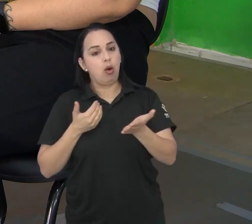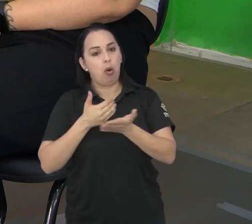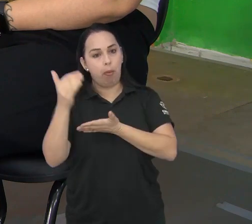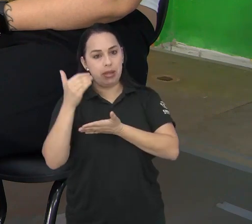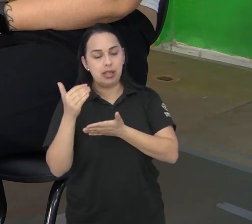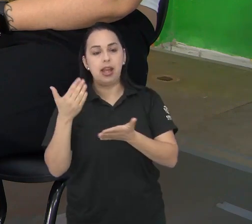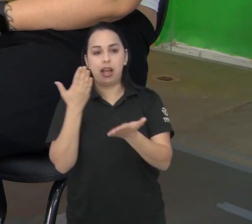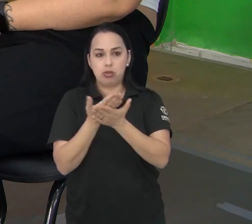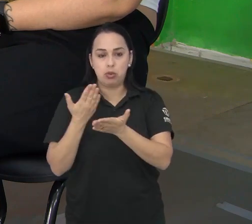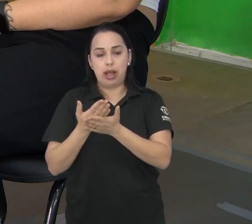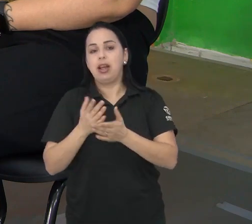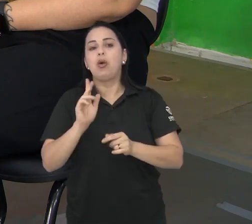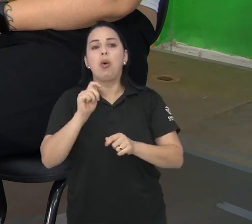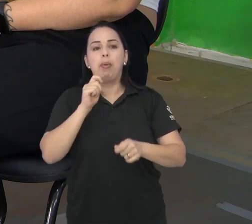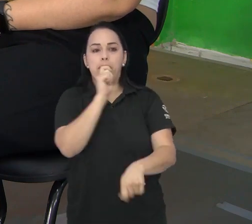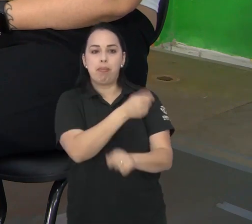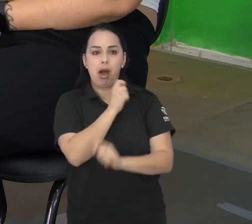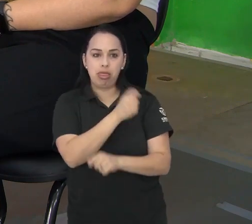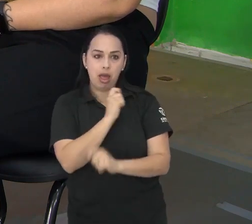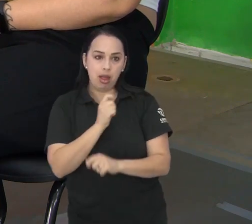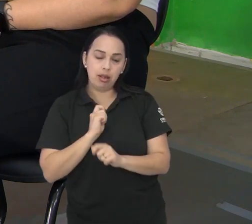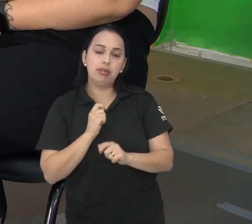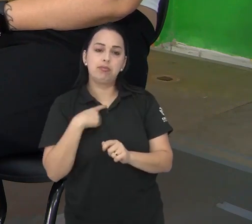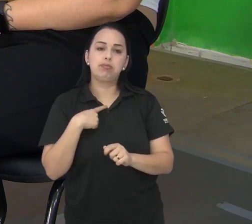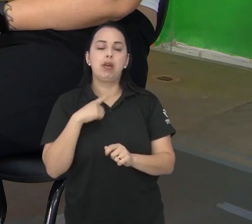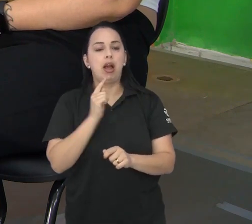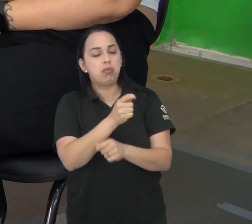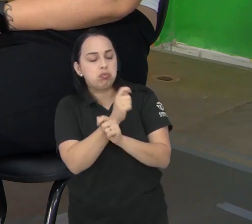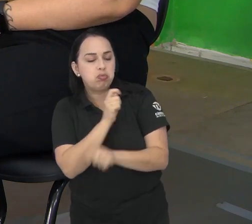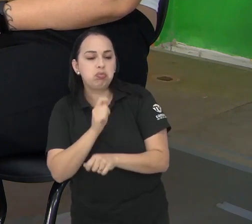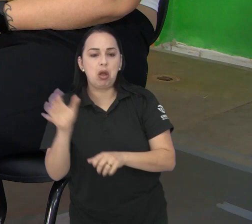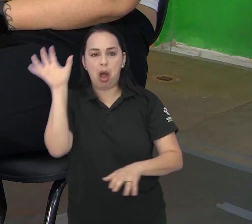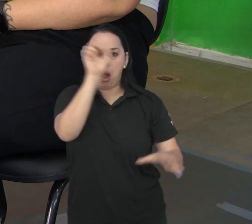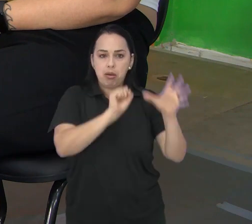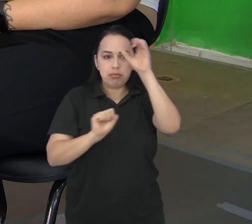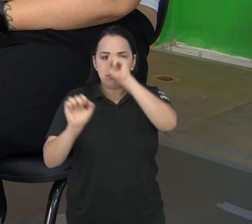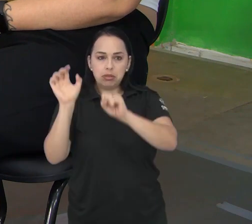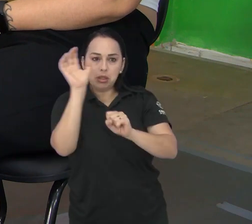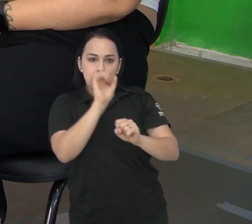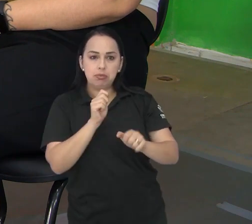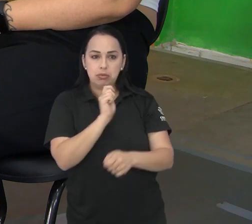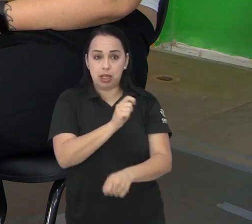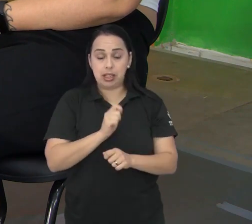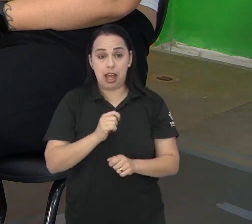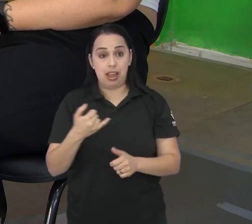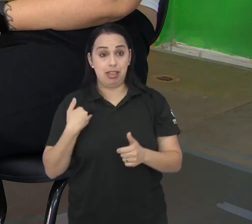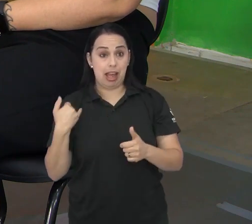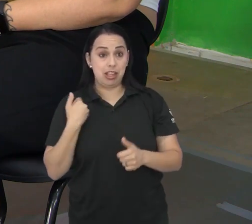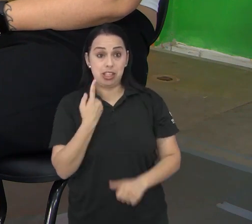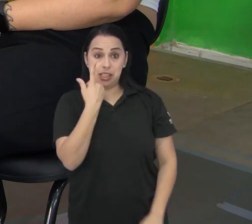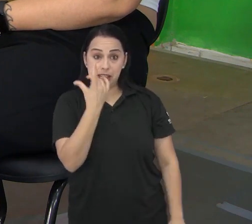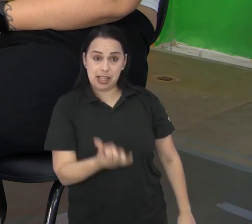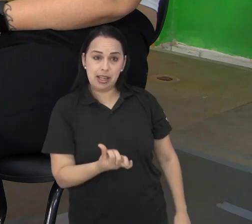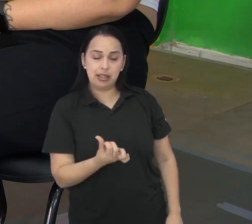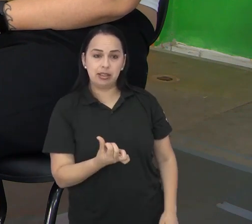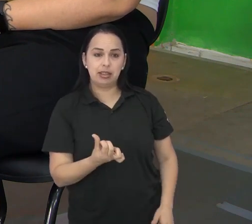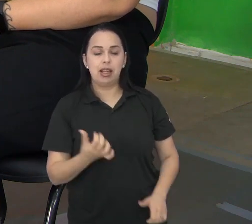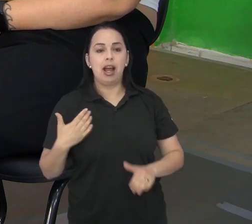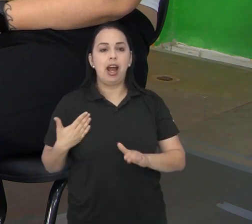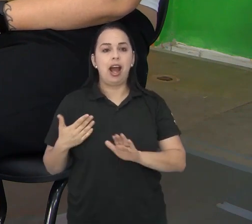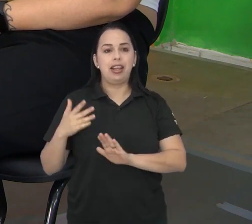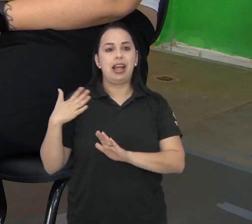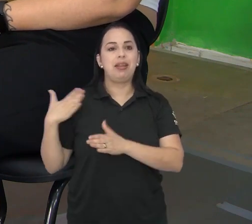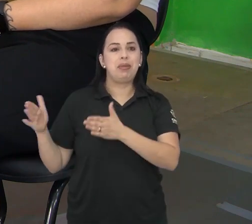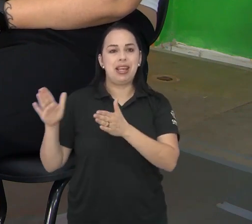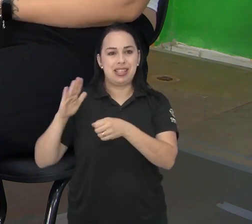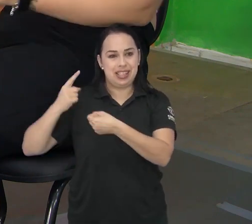ganhei instrumento, bateria, né? E a partir dali eu comecei a estudar e com 16 anos chegou o Projeto Guri